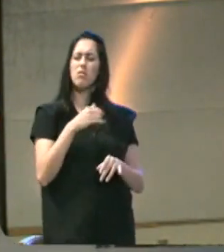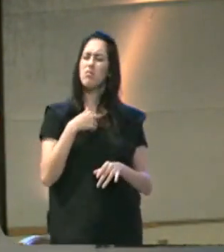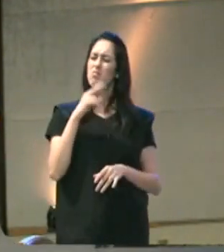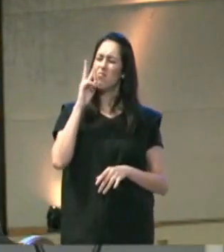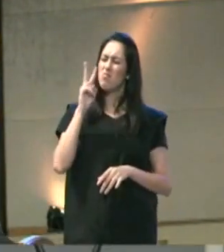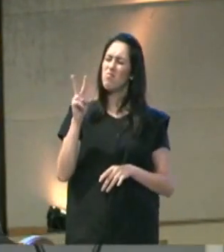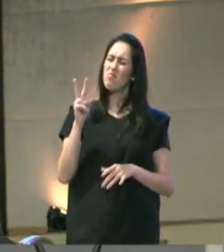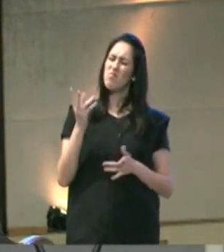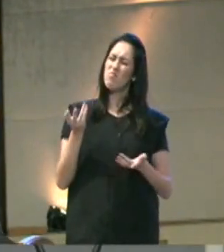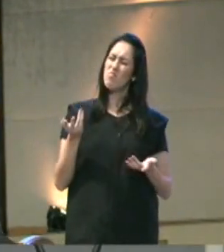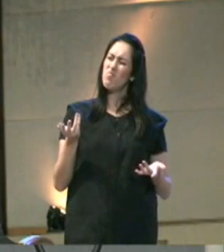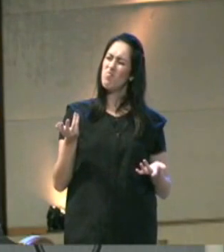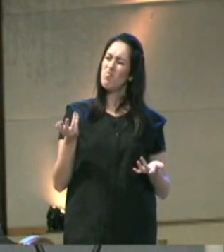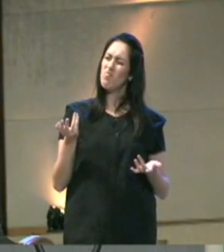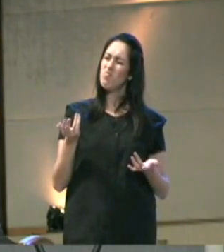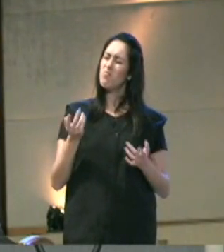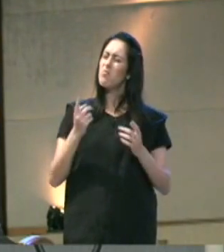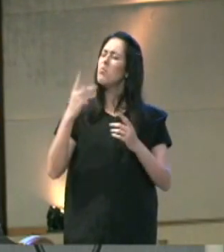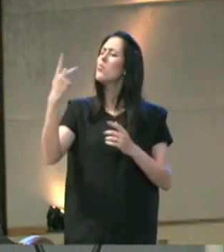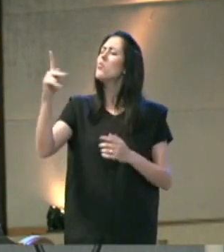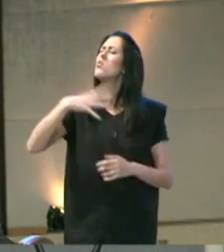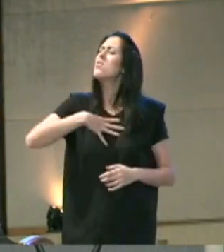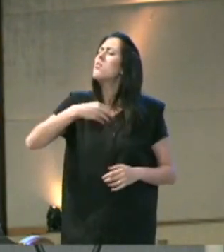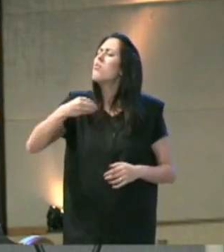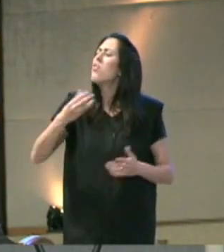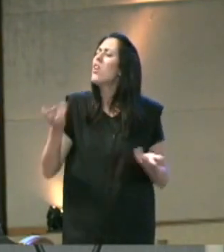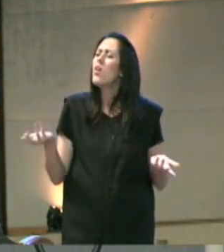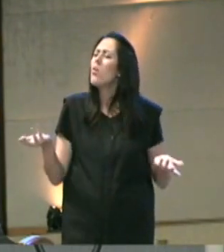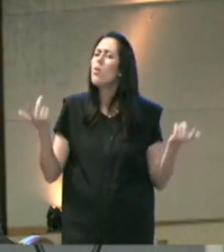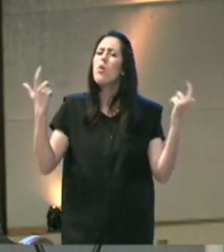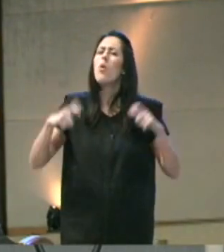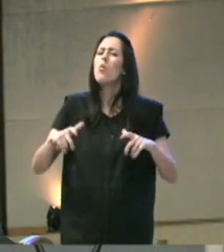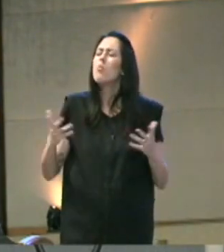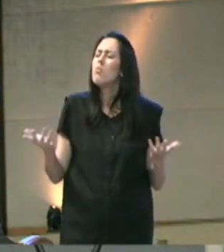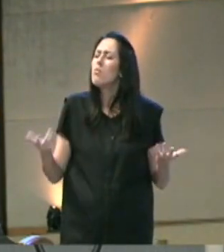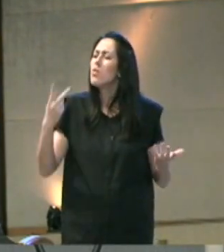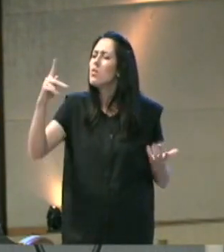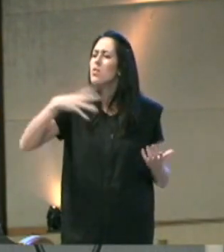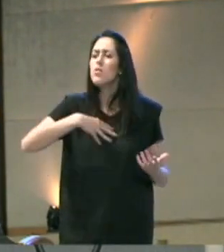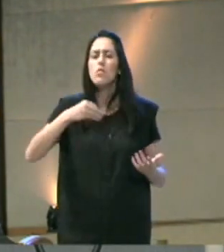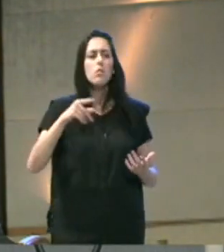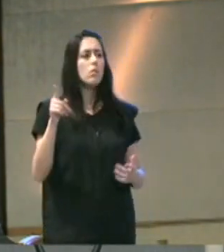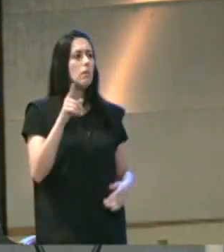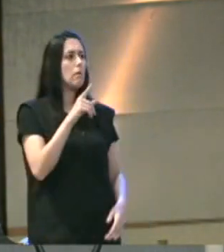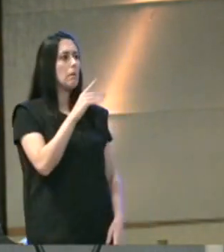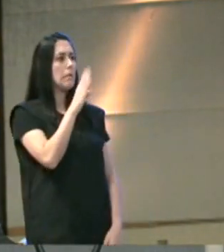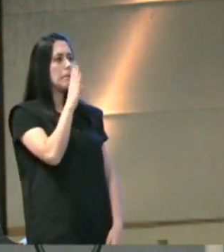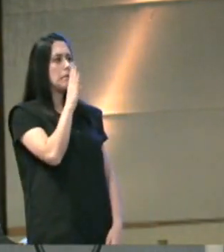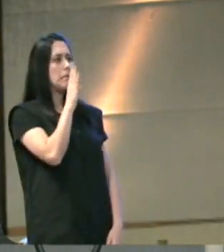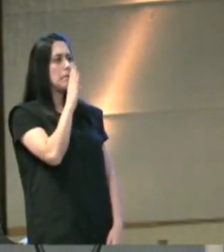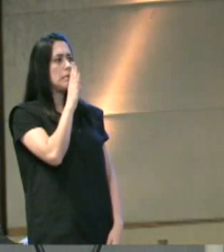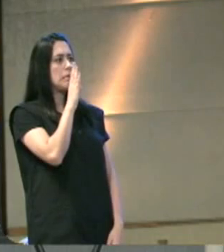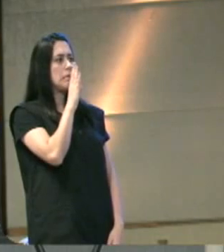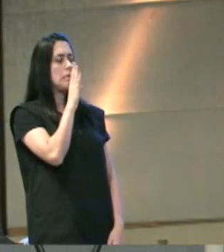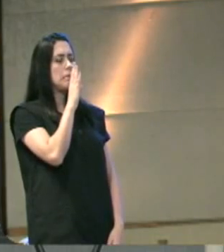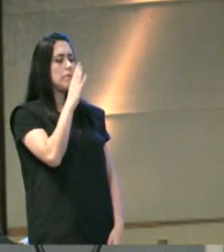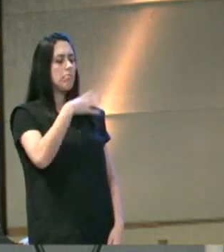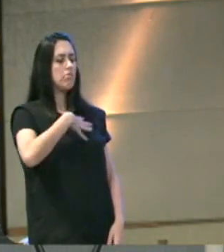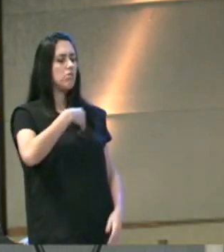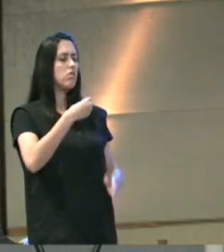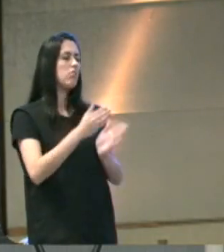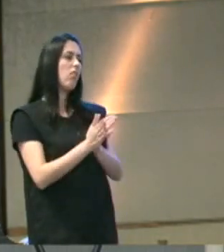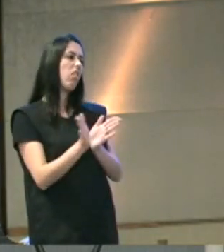assim: e onde estão os seus filhos? Eles baixaram a cabeça e disseram: todos estão afastados